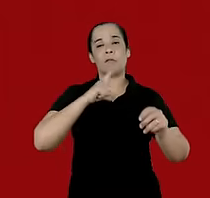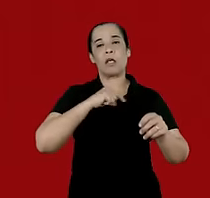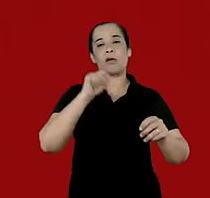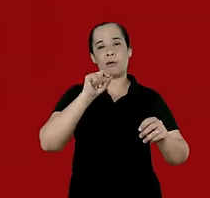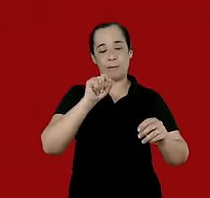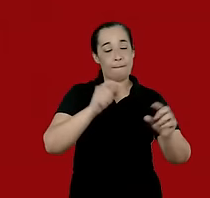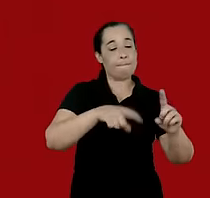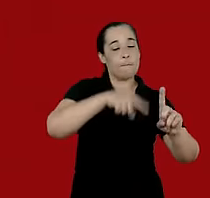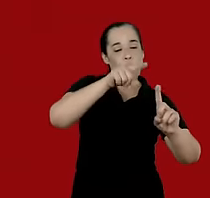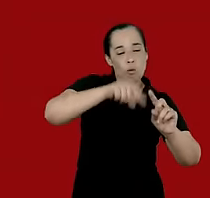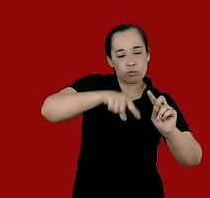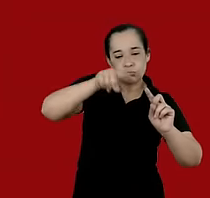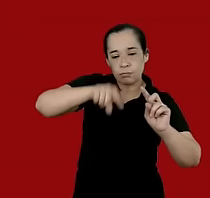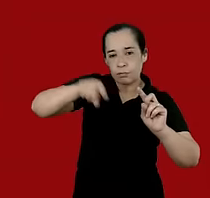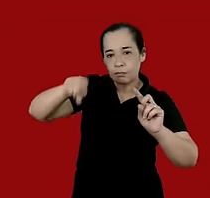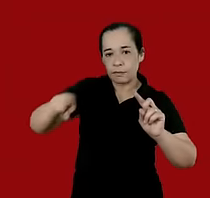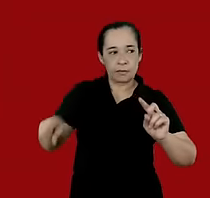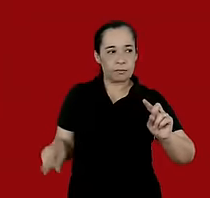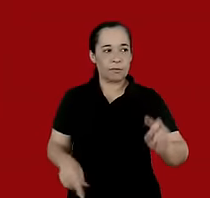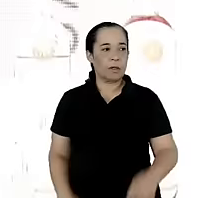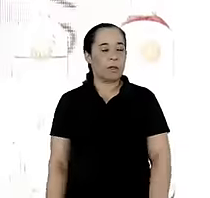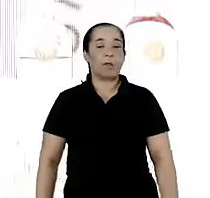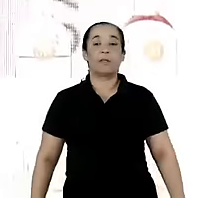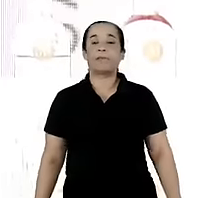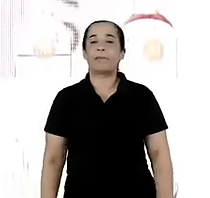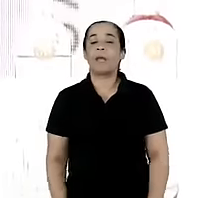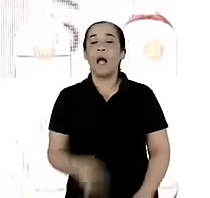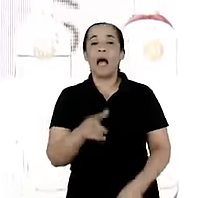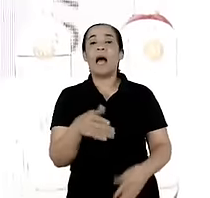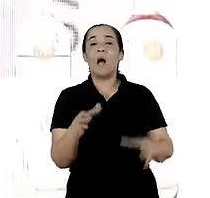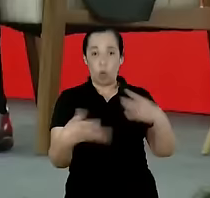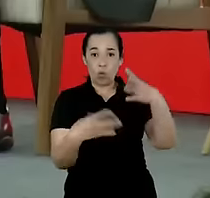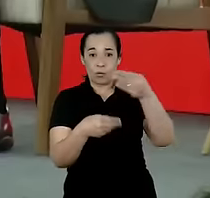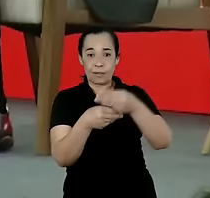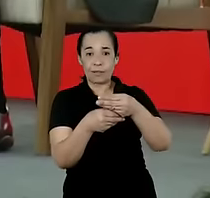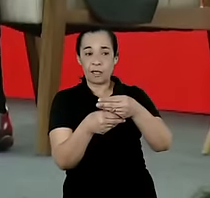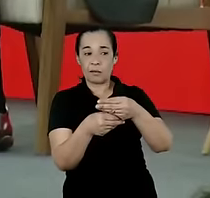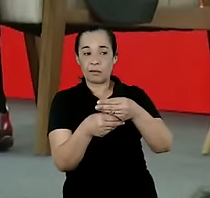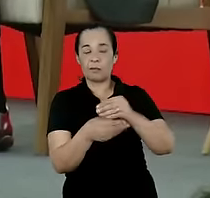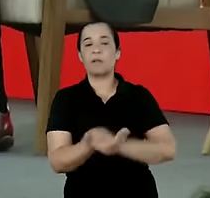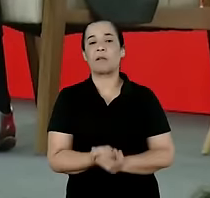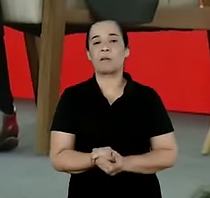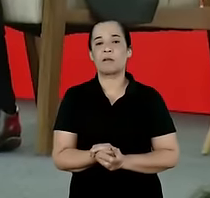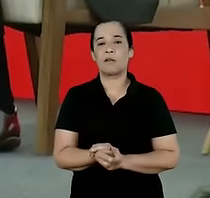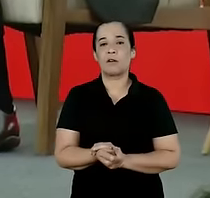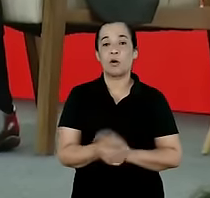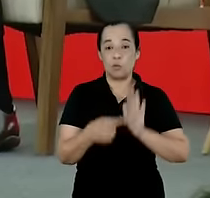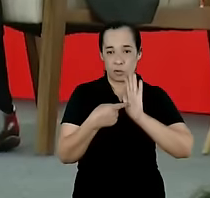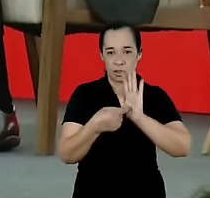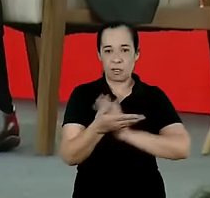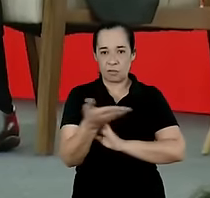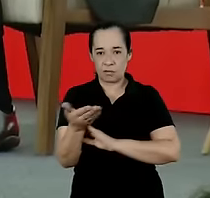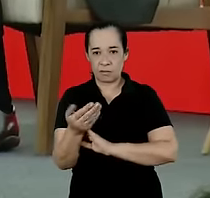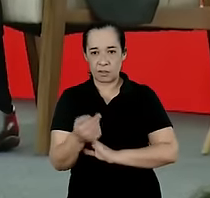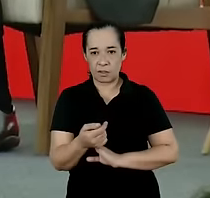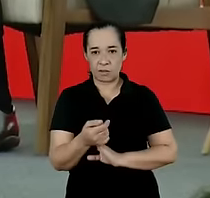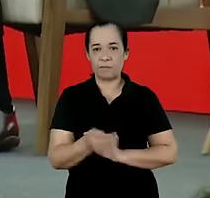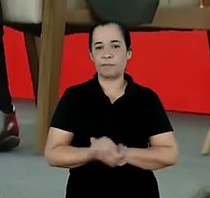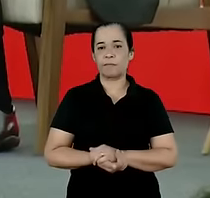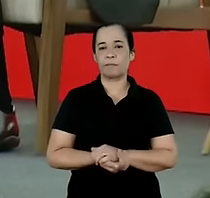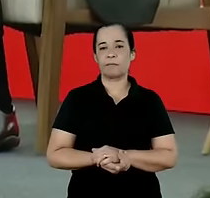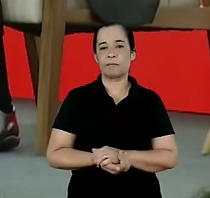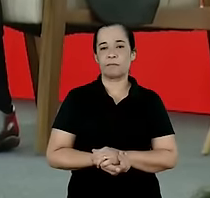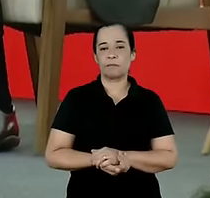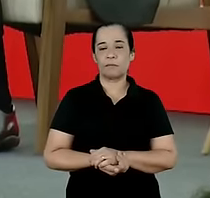esse gráfico também gostaria de complementar como o Bruno colocou no passado mostra o o o benchmark né híbrido né e